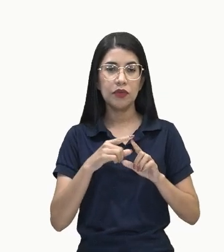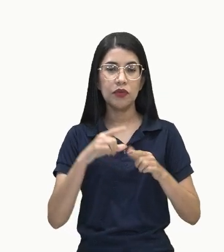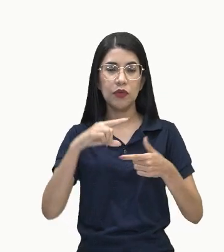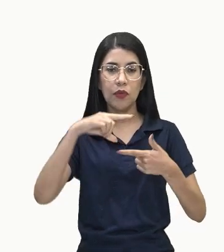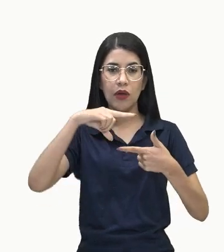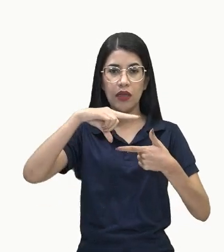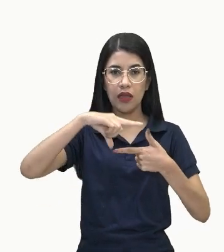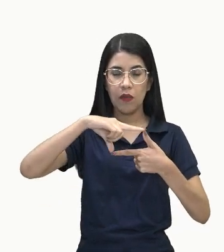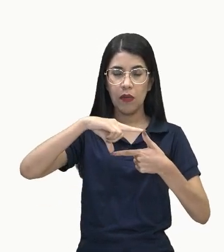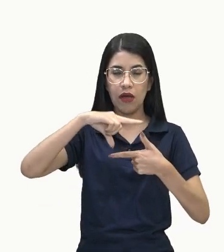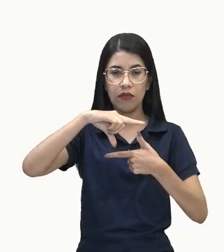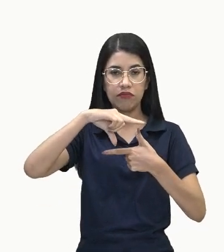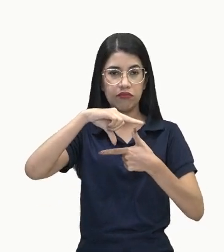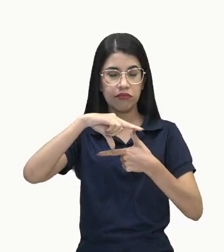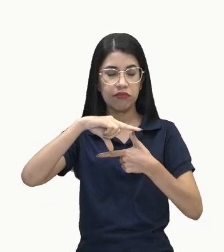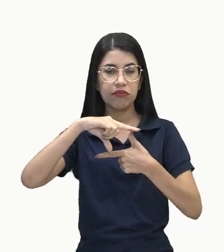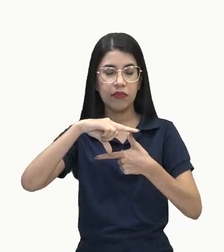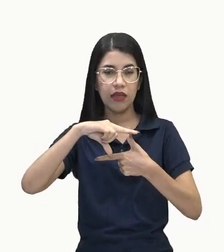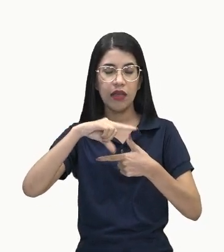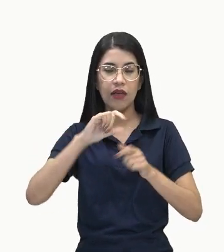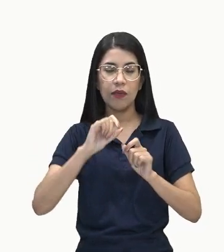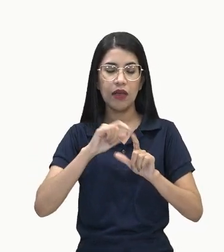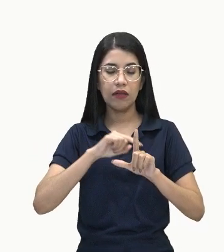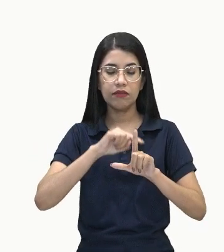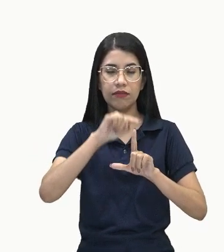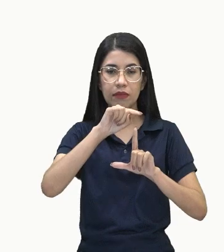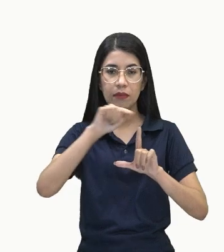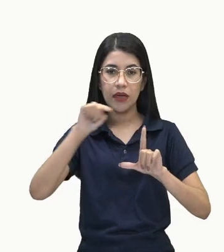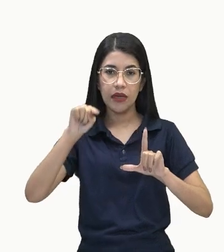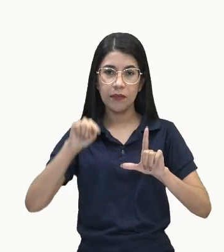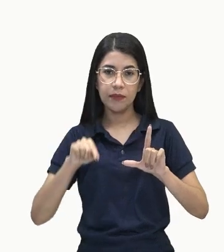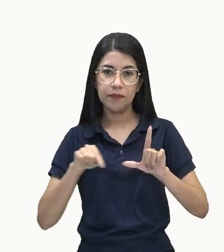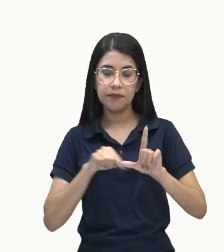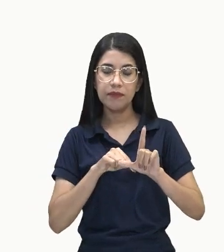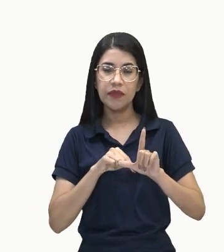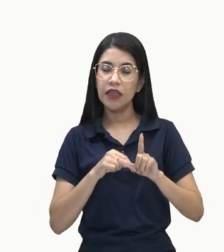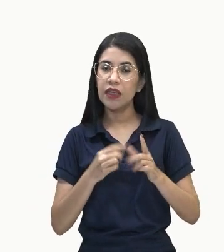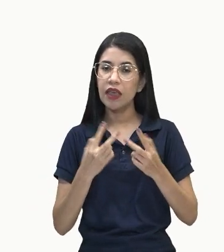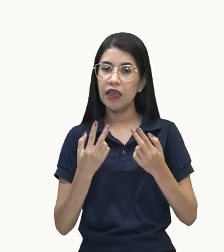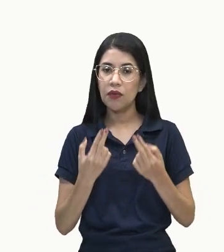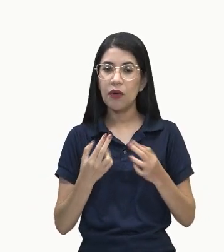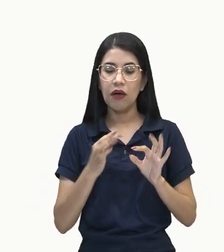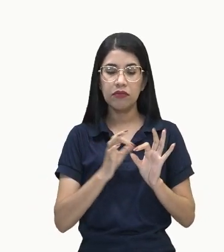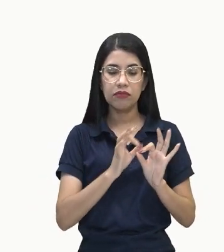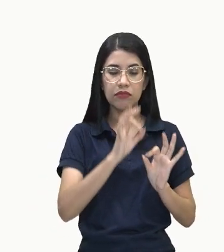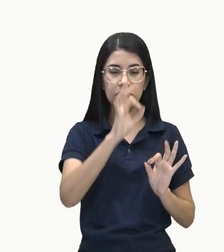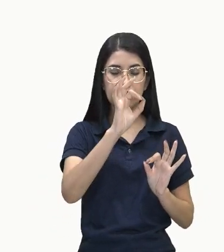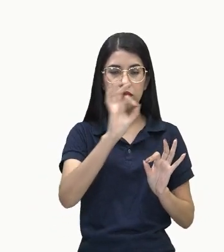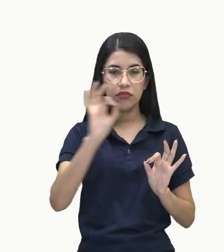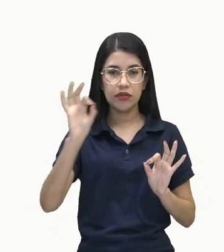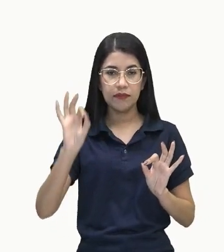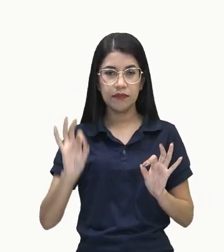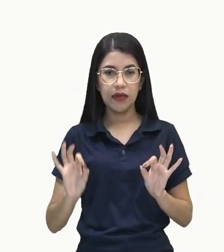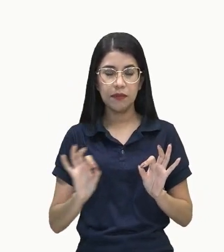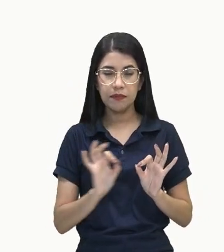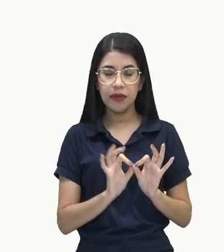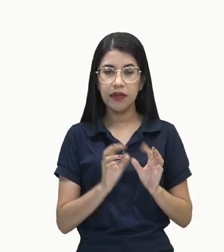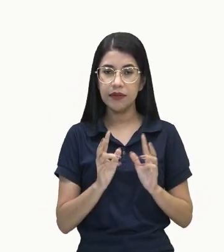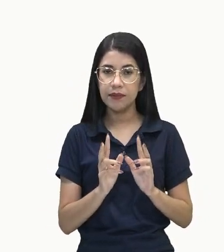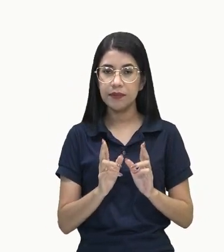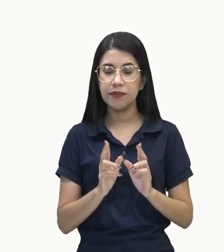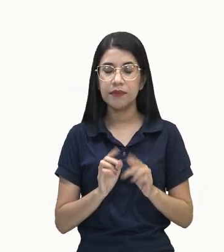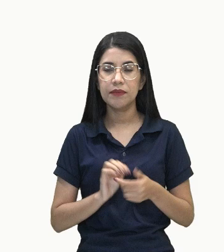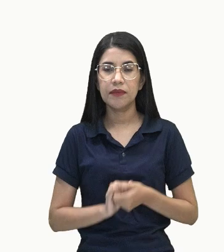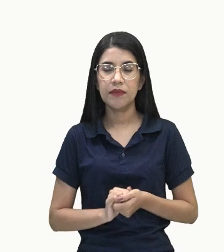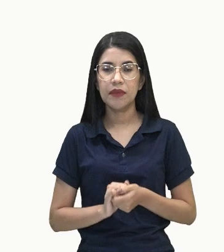retângulo, são os lados opostos que eles possuem a mesma medida. E, professor, eu não sei o que é